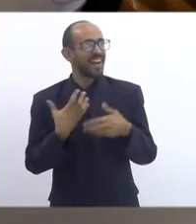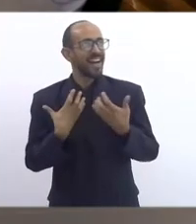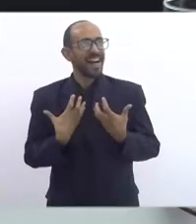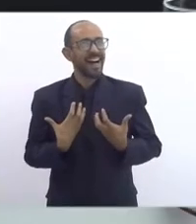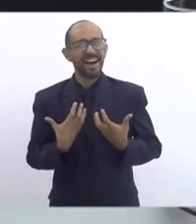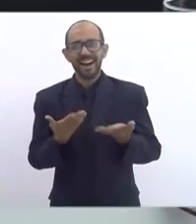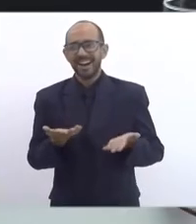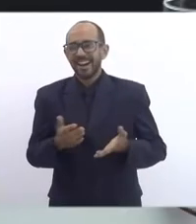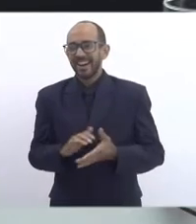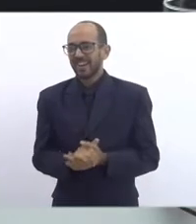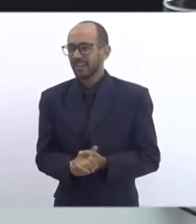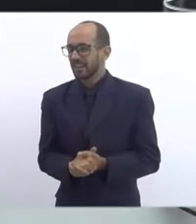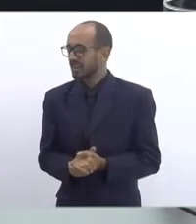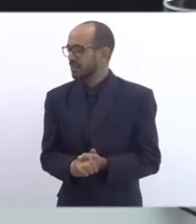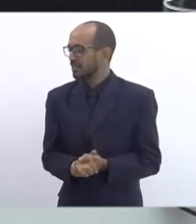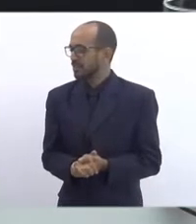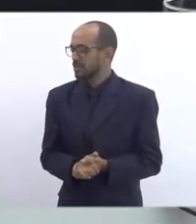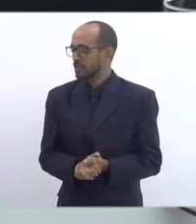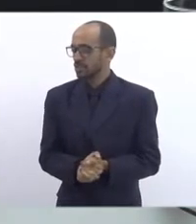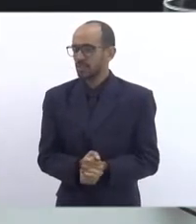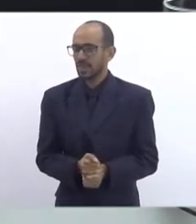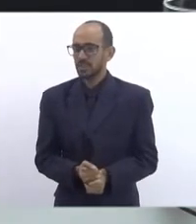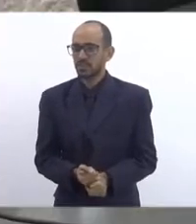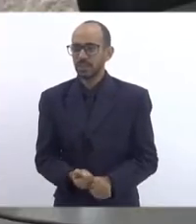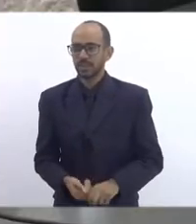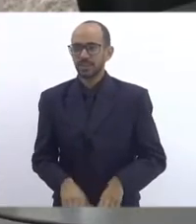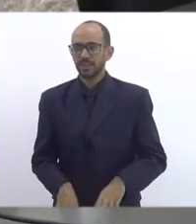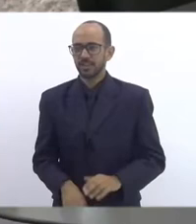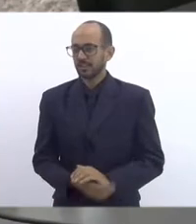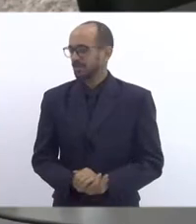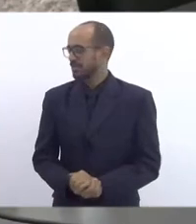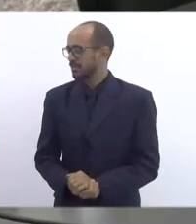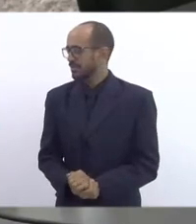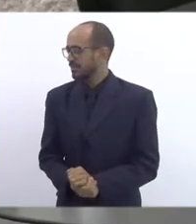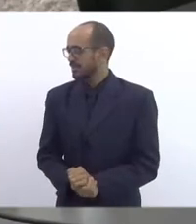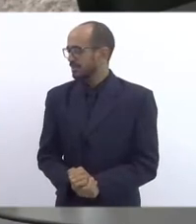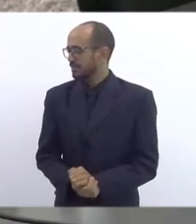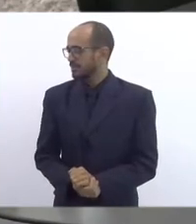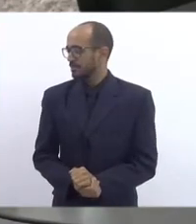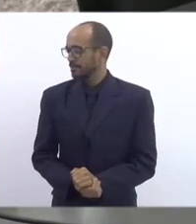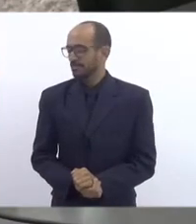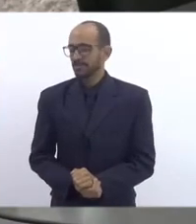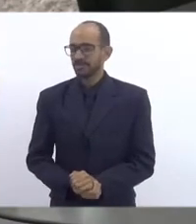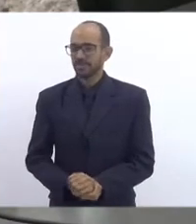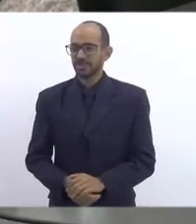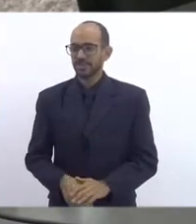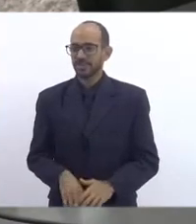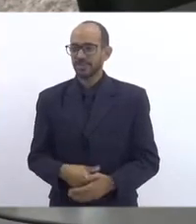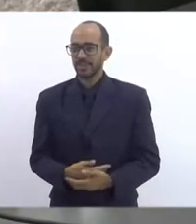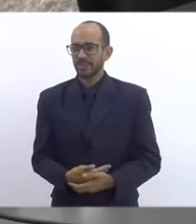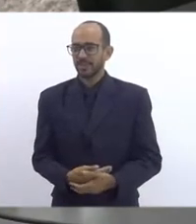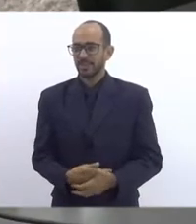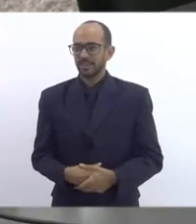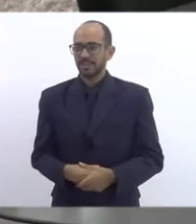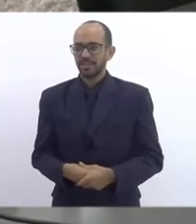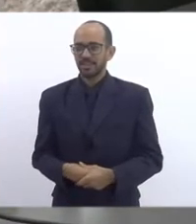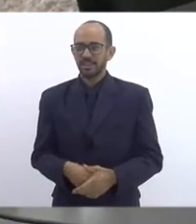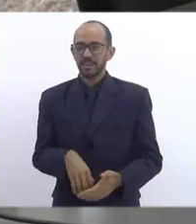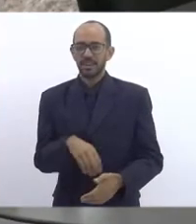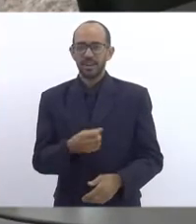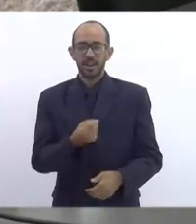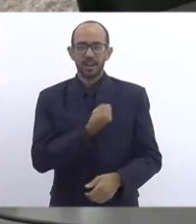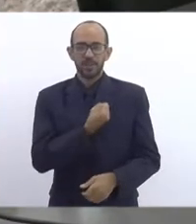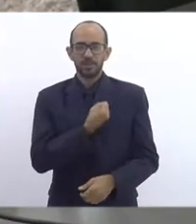você já viu esse filme, meu amigo. Então, retirar de pauta. Vou muitas tentar. Vezes. Pô. 18 da pauta. Projeto de